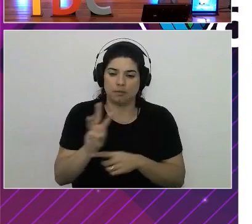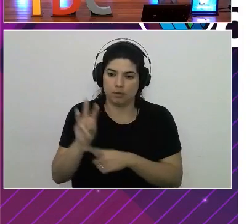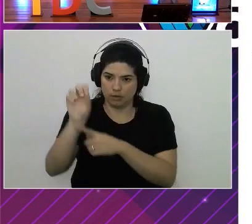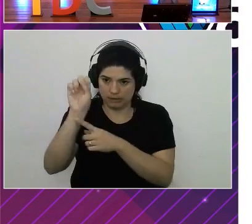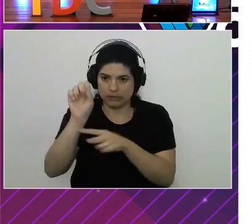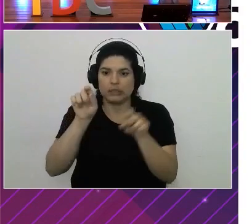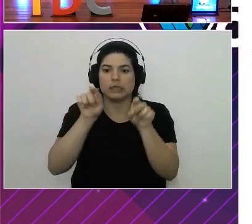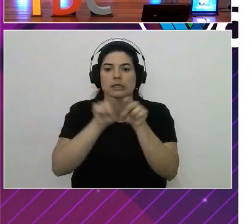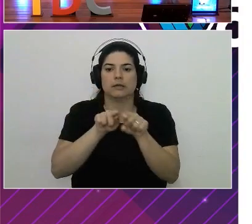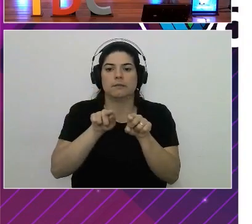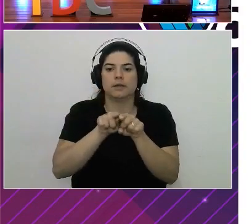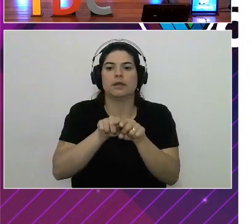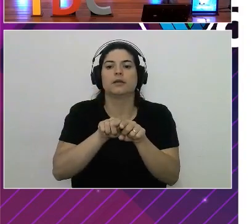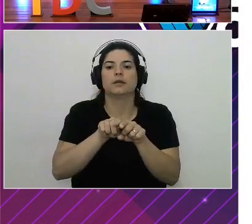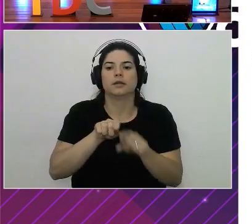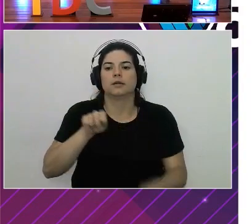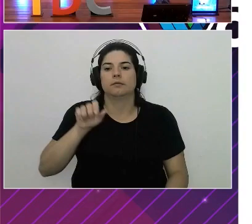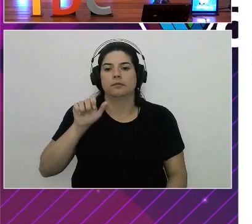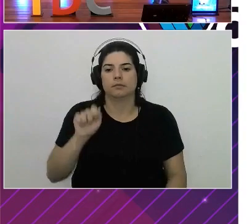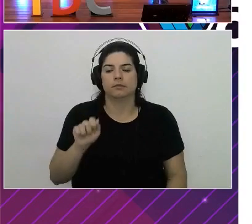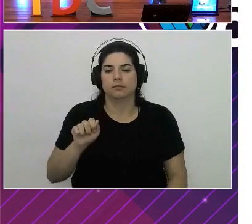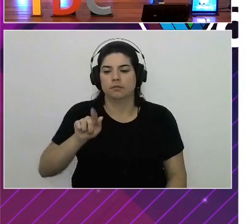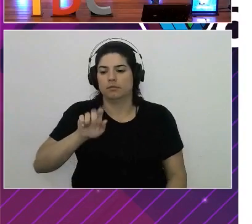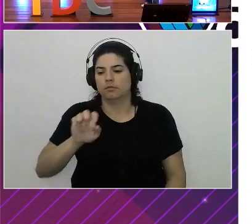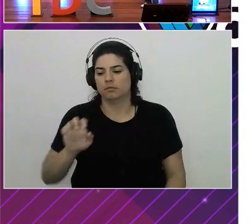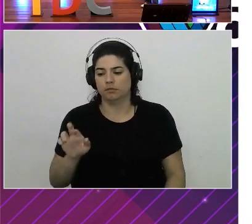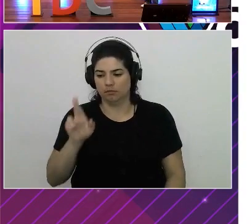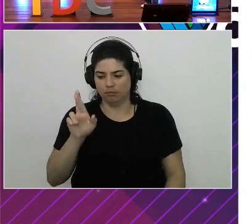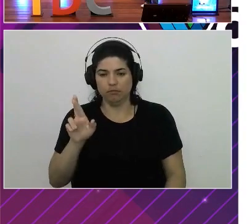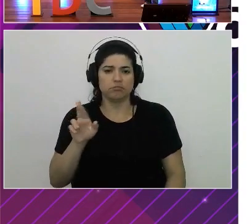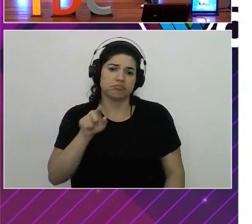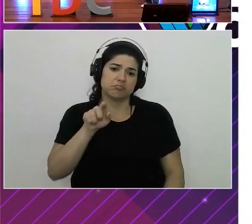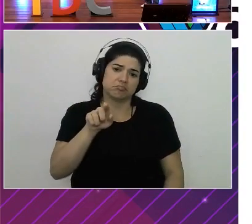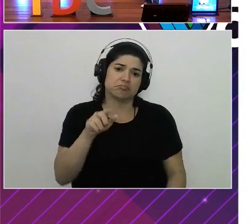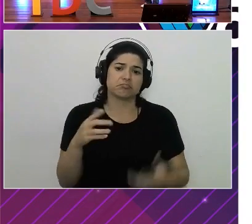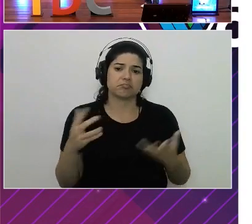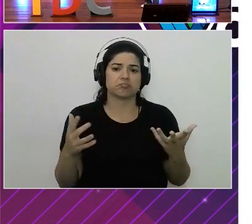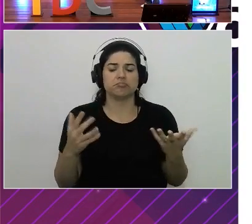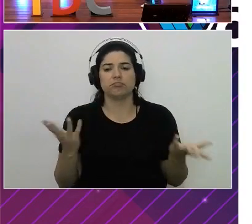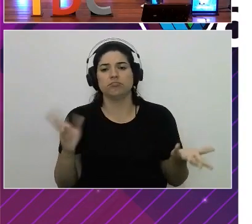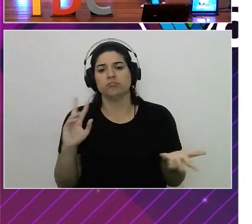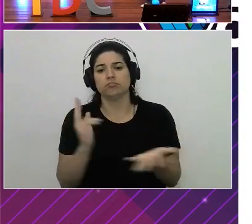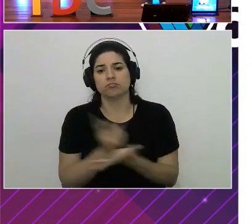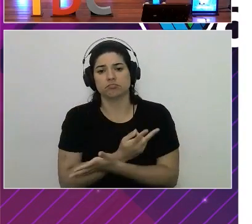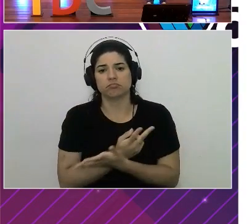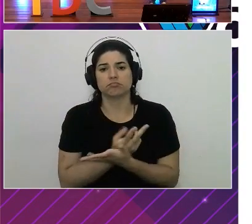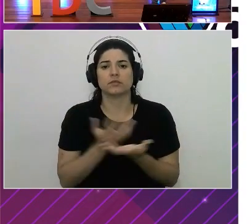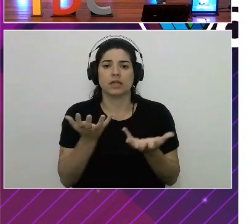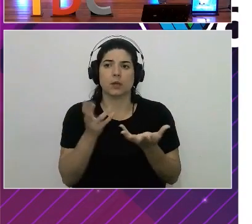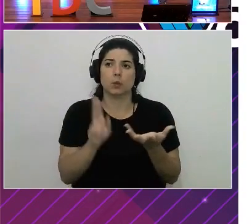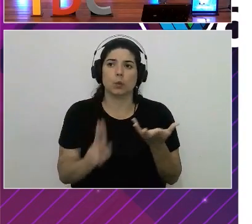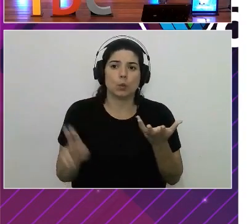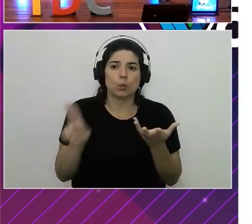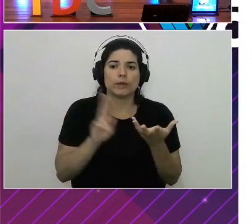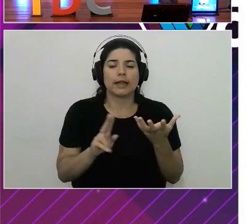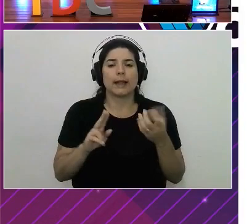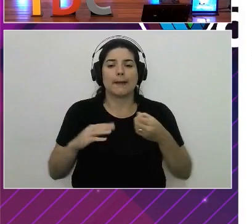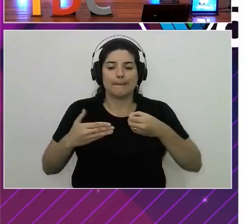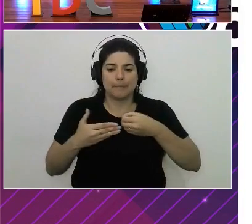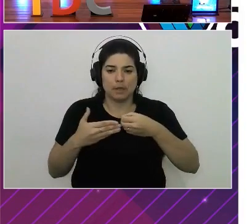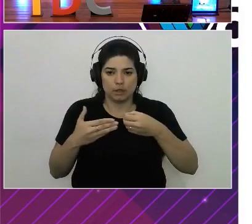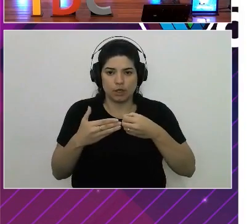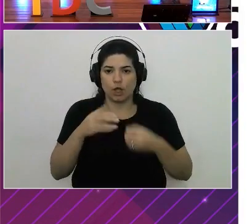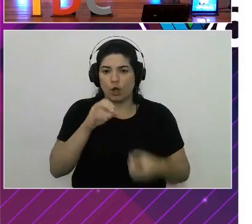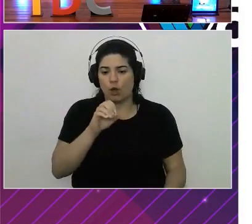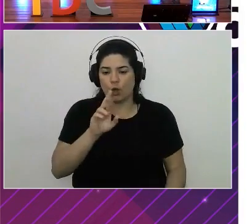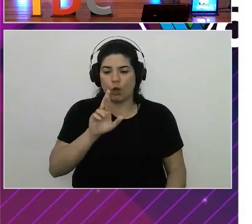Azure. Tá? Então, se você, por alguma razão, você quer usar bancos de dados Oracle, né, dentro